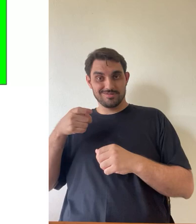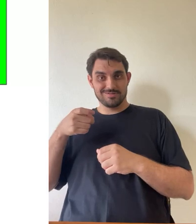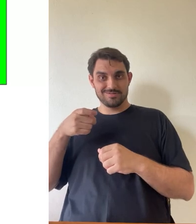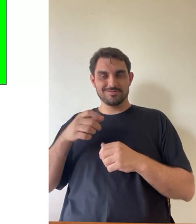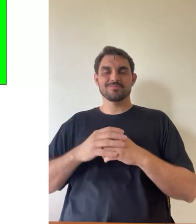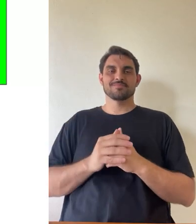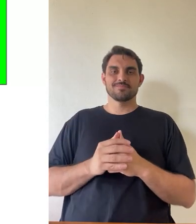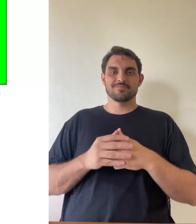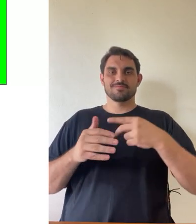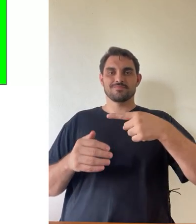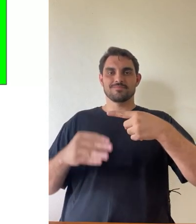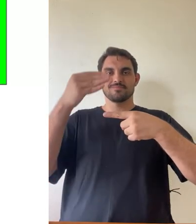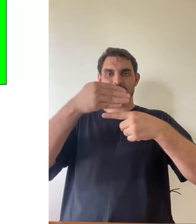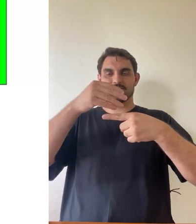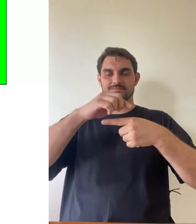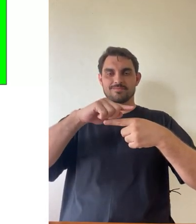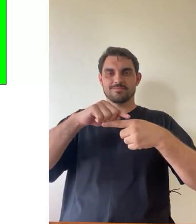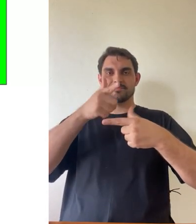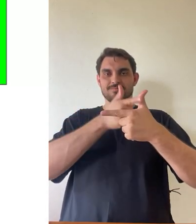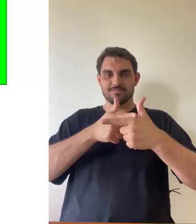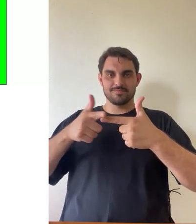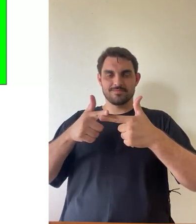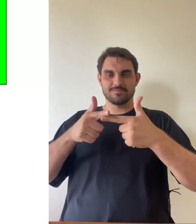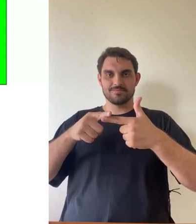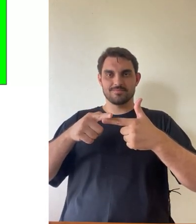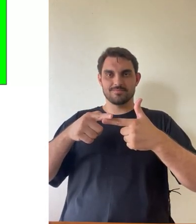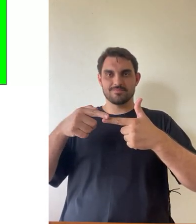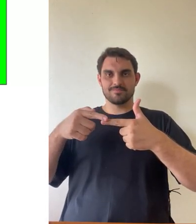é o x, dividido